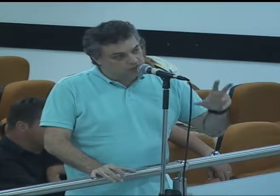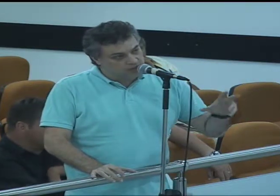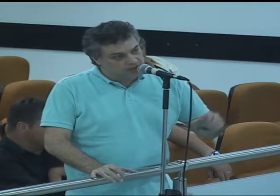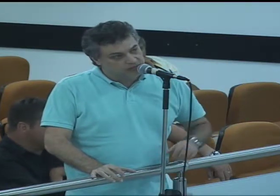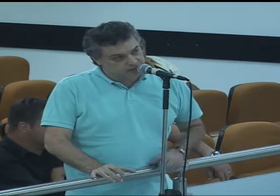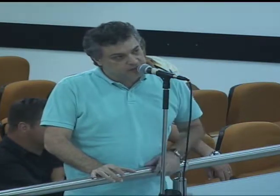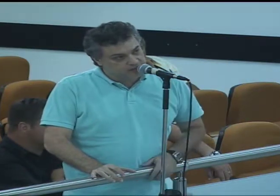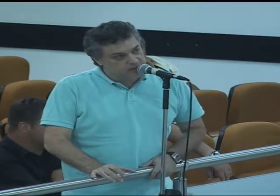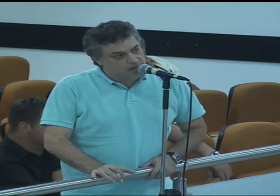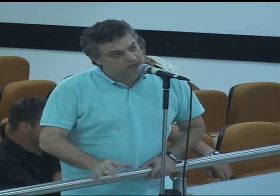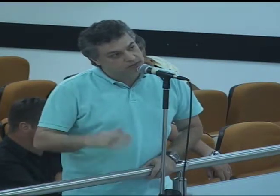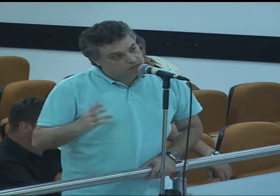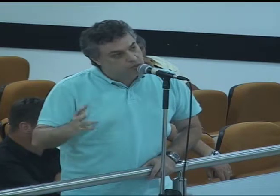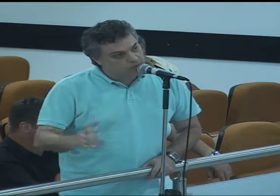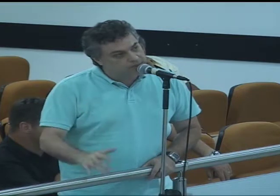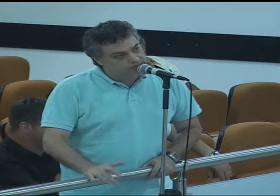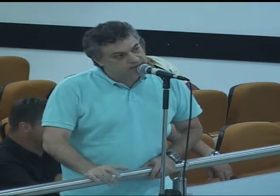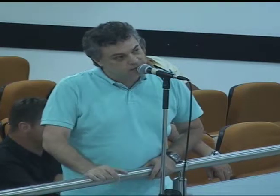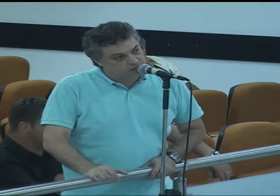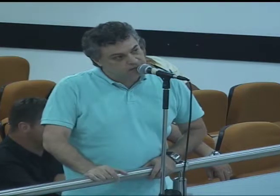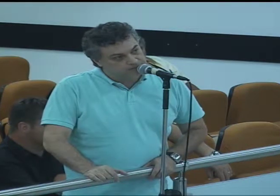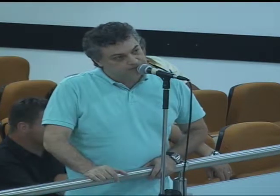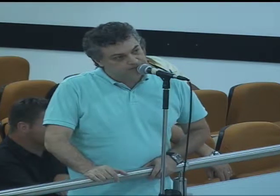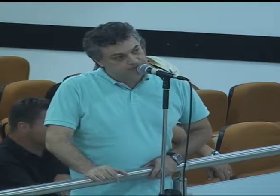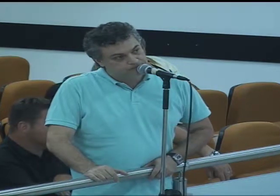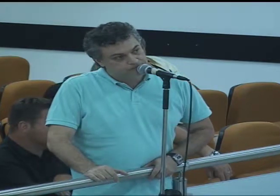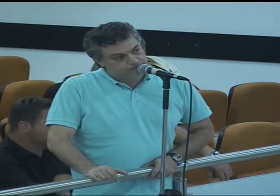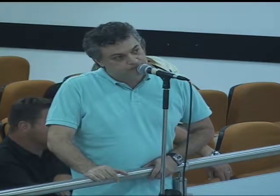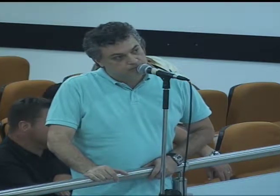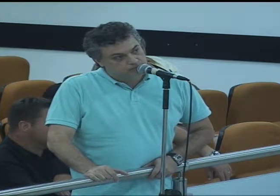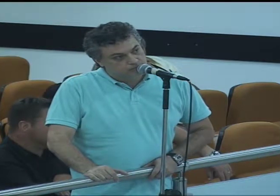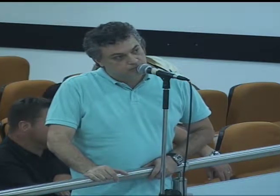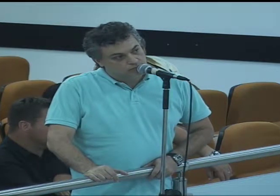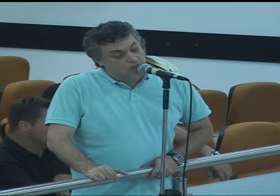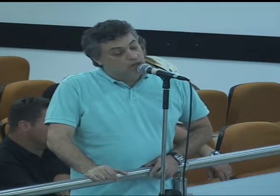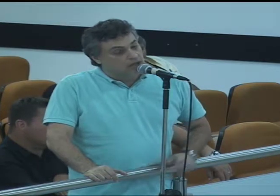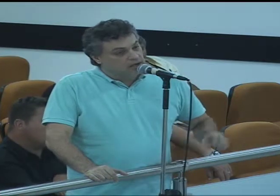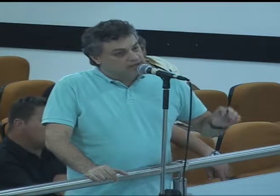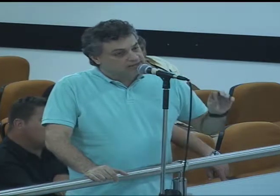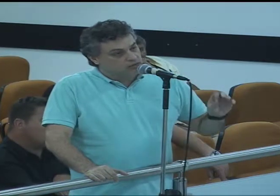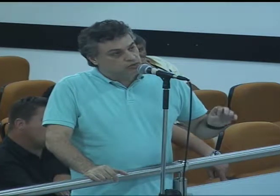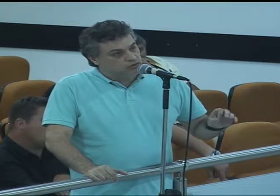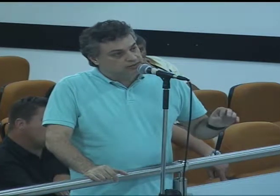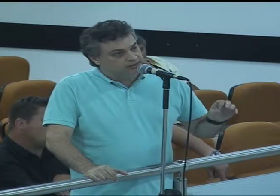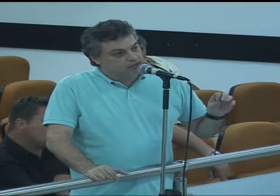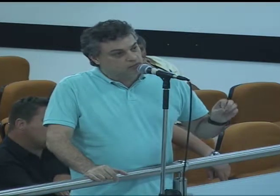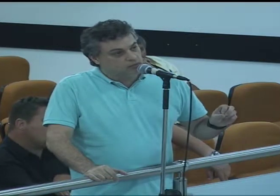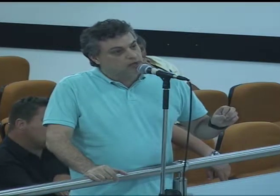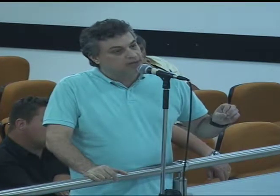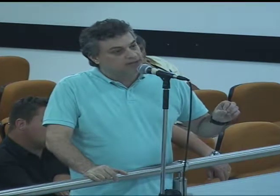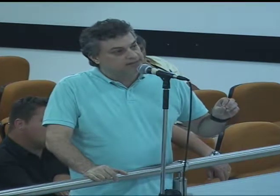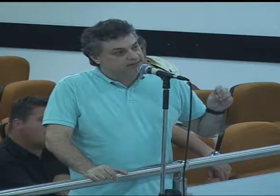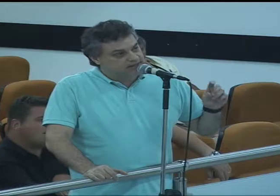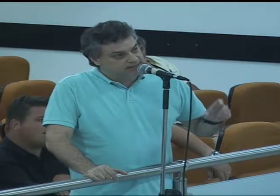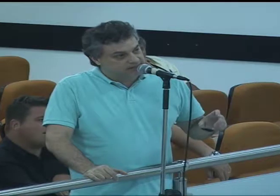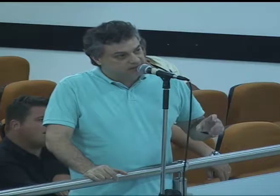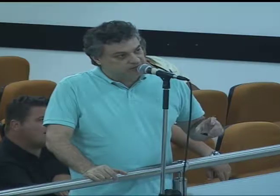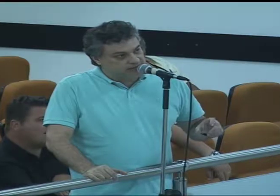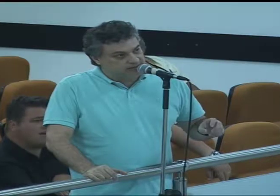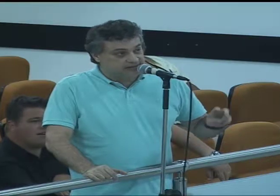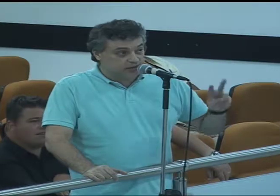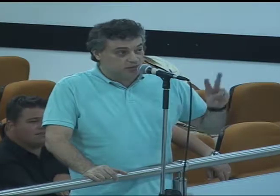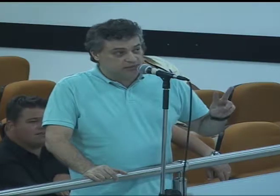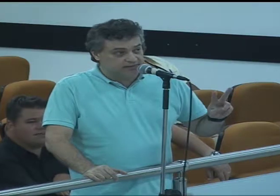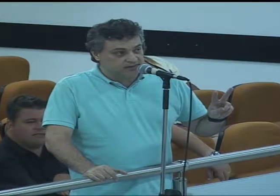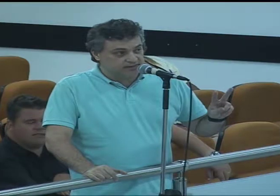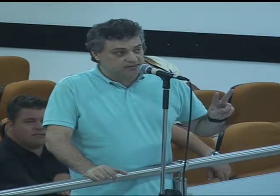da cultura, que é fundamental aí, complementando. Você né? quer passar o dia da reunião do Conselho, aonde As reuniões são às